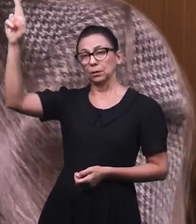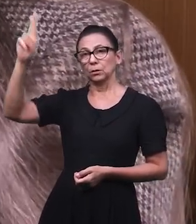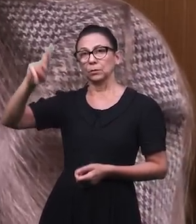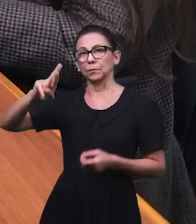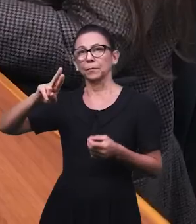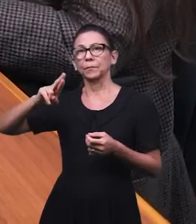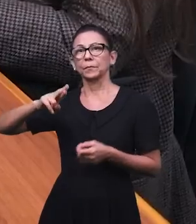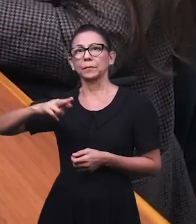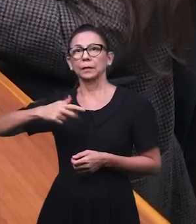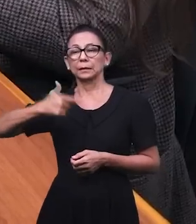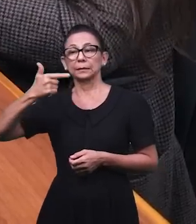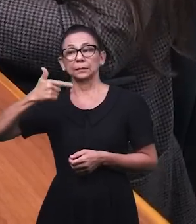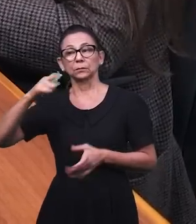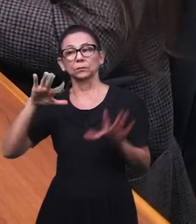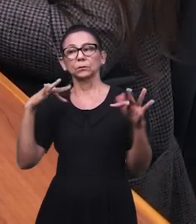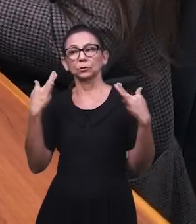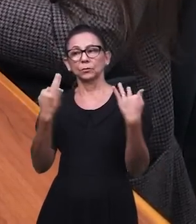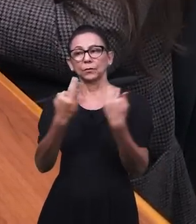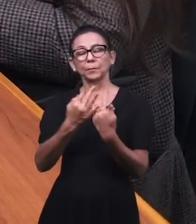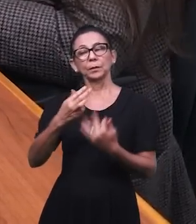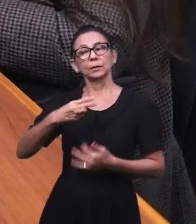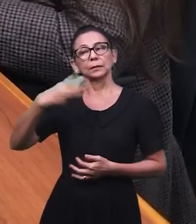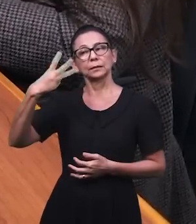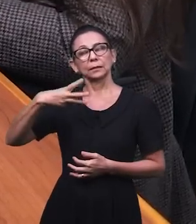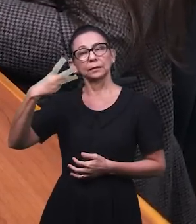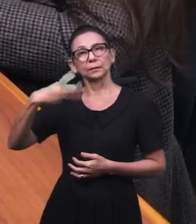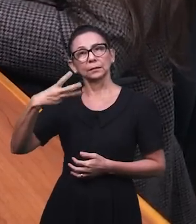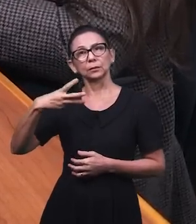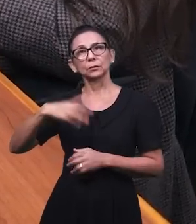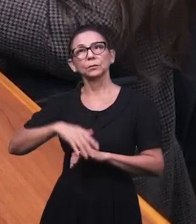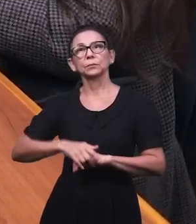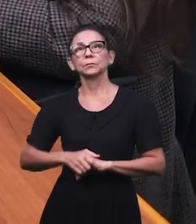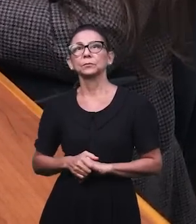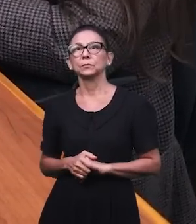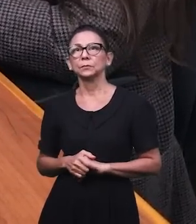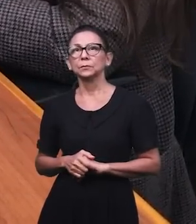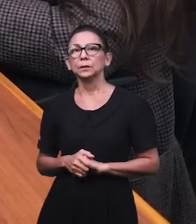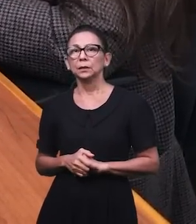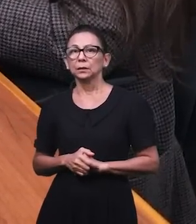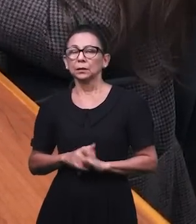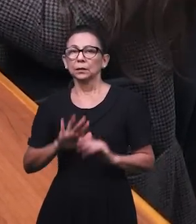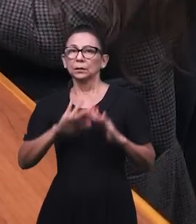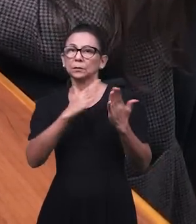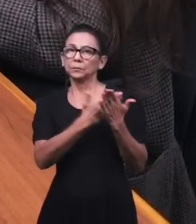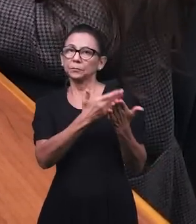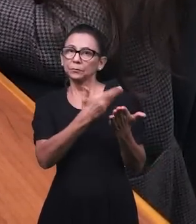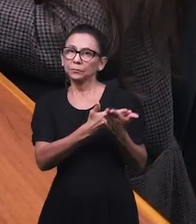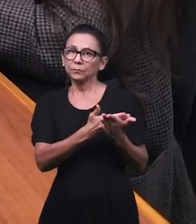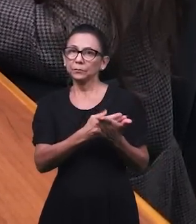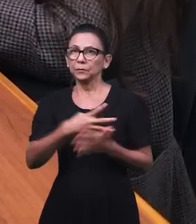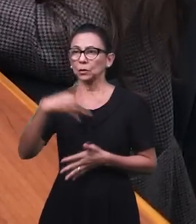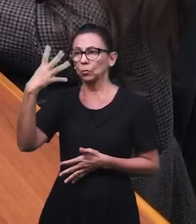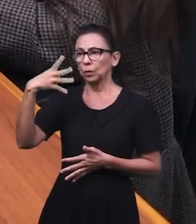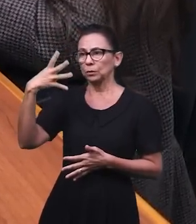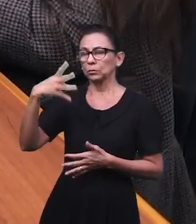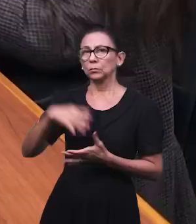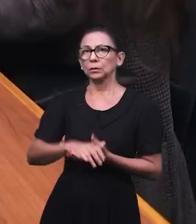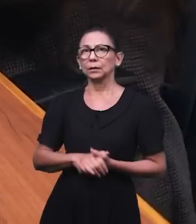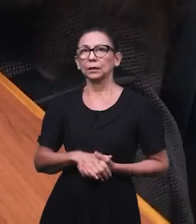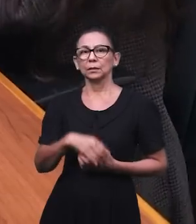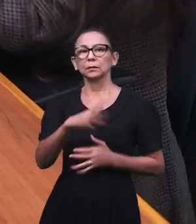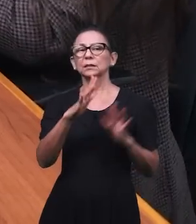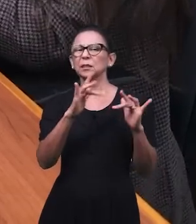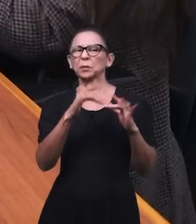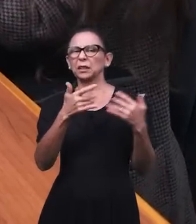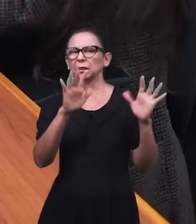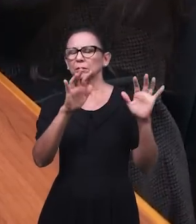Senhor. Segundo lugar é a sua família. Terceiro lugar são seus estudos. 4 lugares